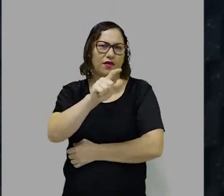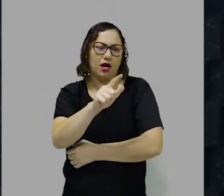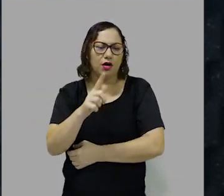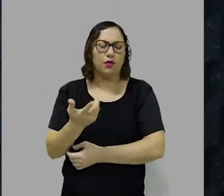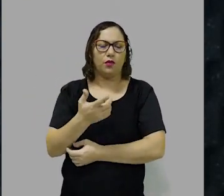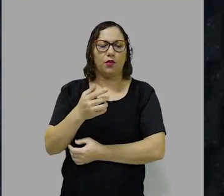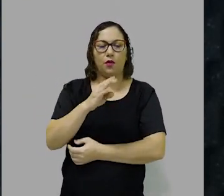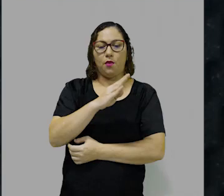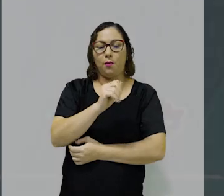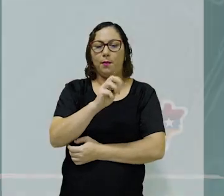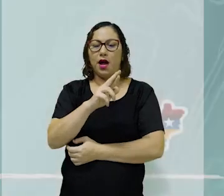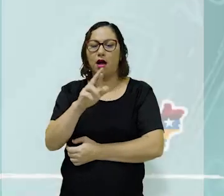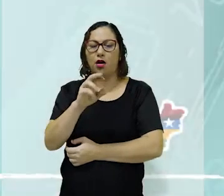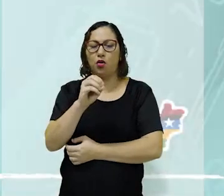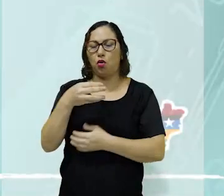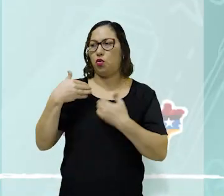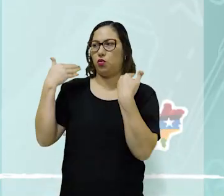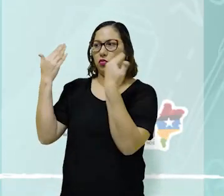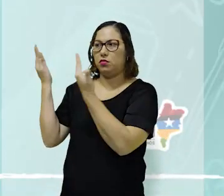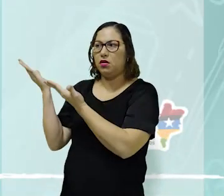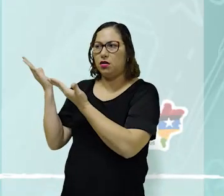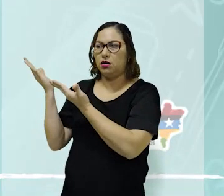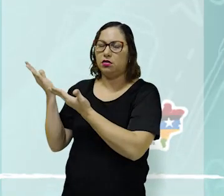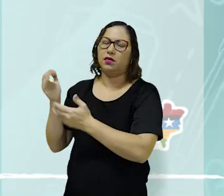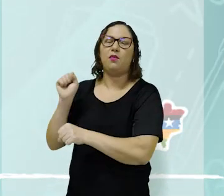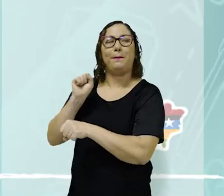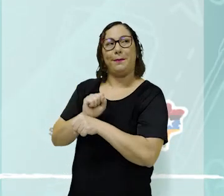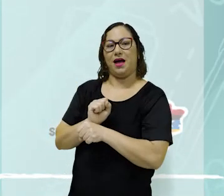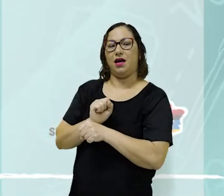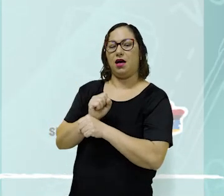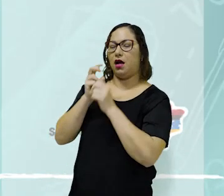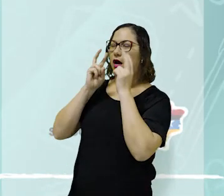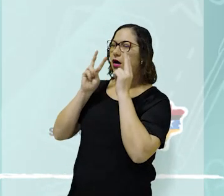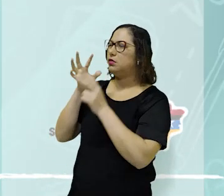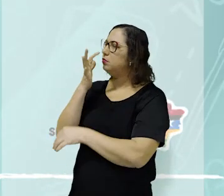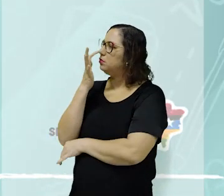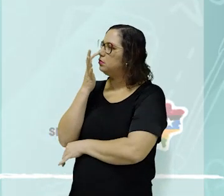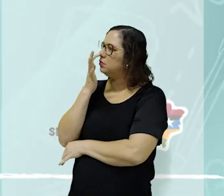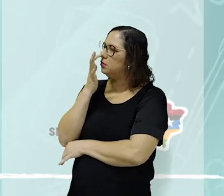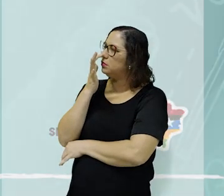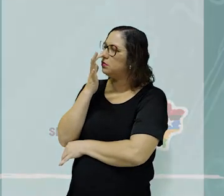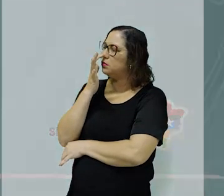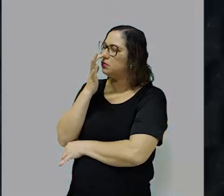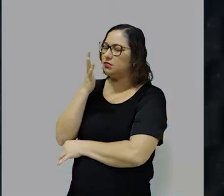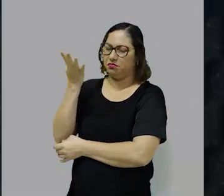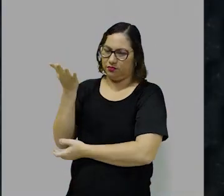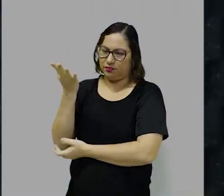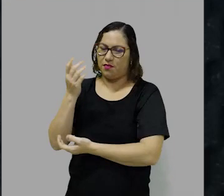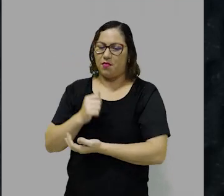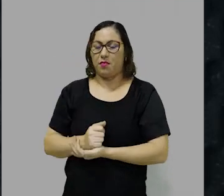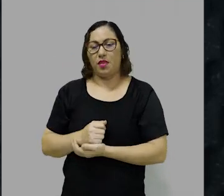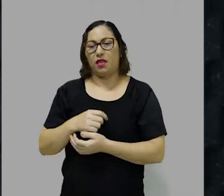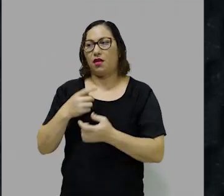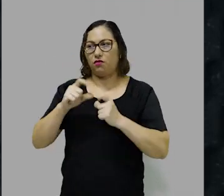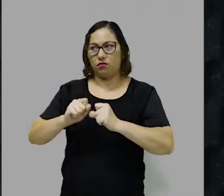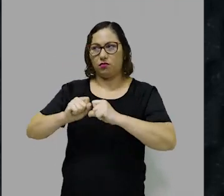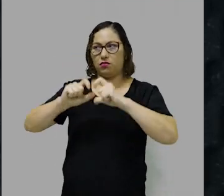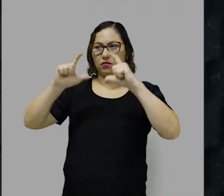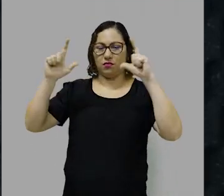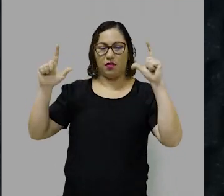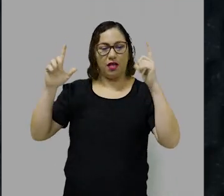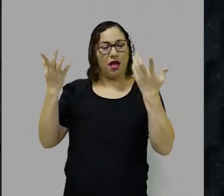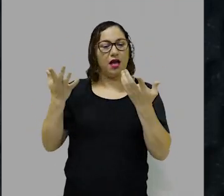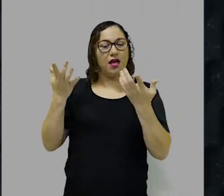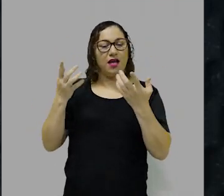que vai dar. E deu nisso aqui. Eu vou parar um pouco para vocês analisarem as obras, né? Vou aumentar a imagem agora.